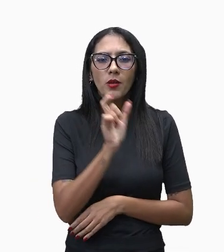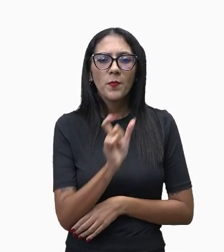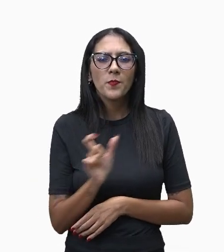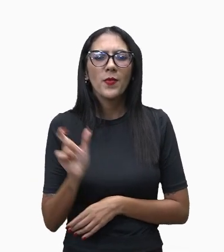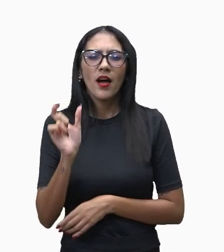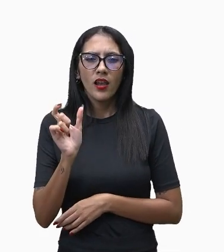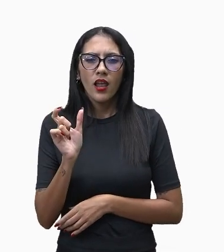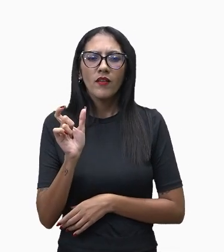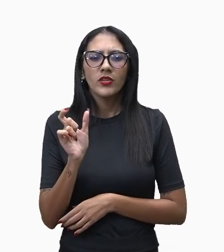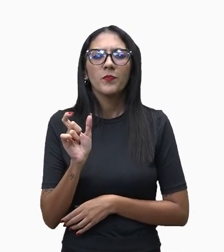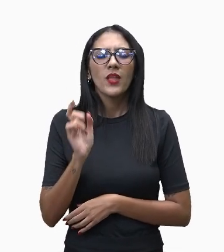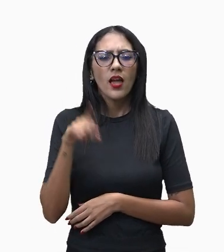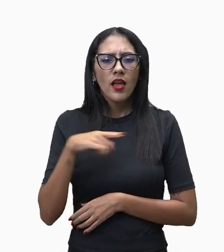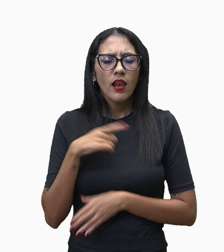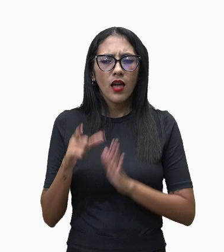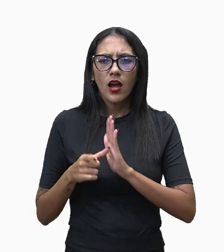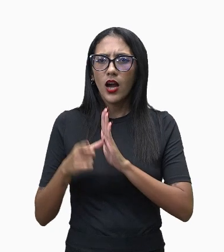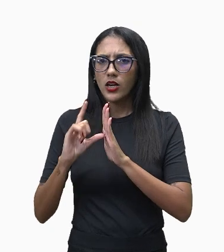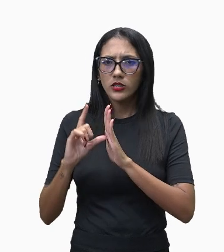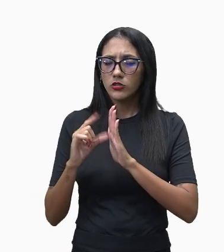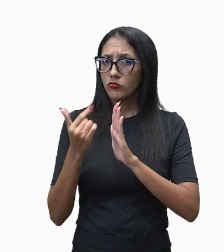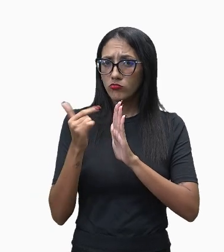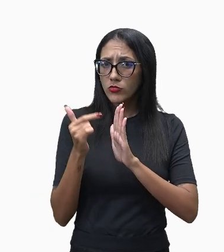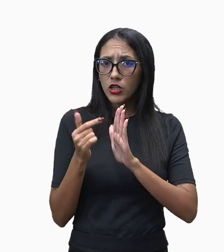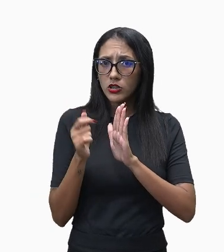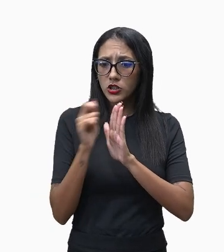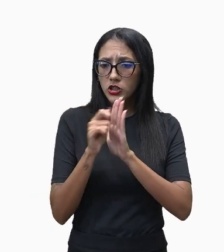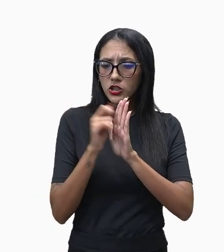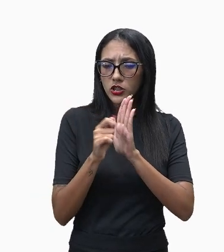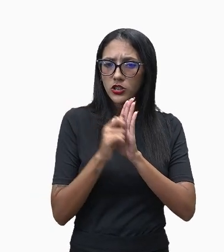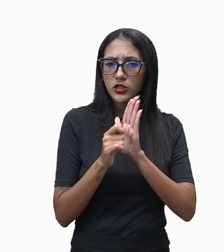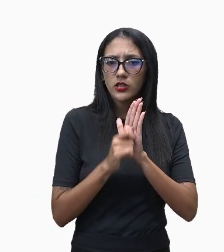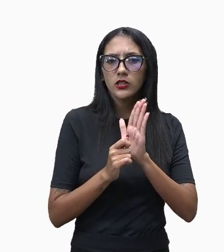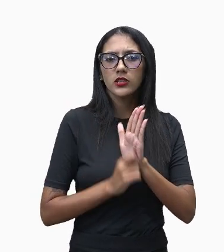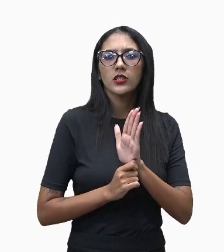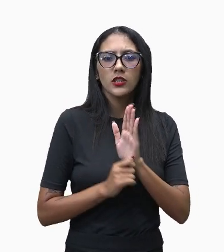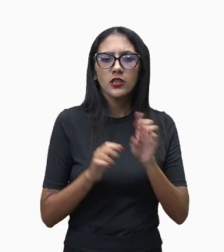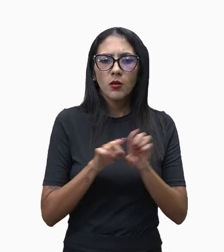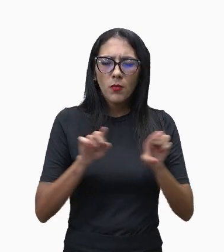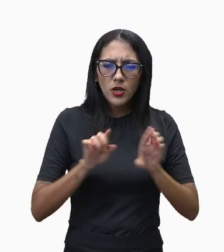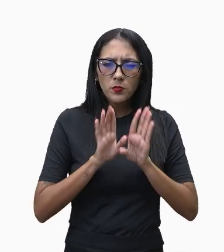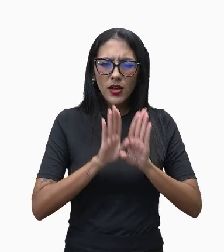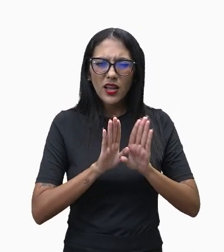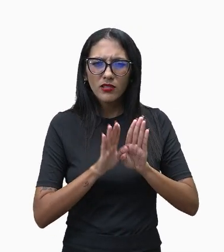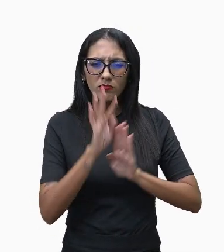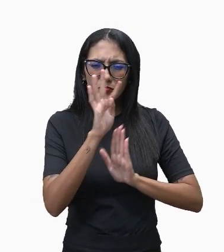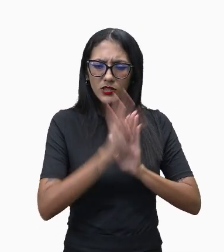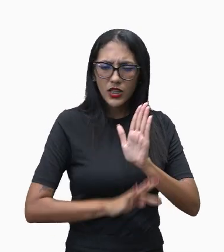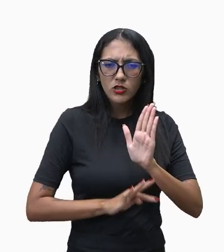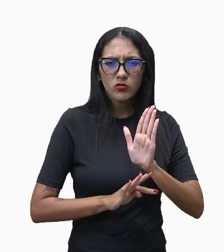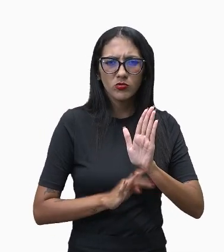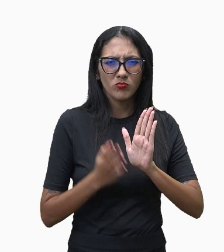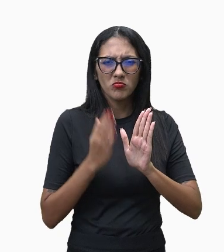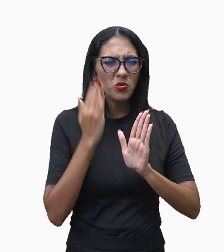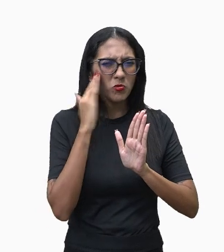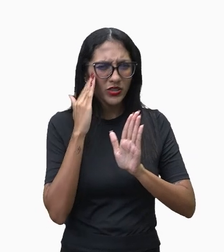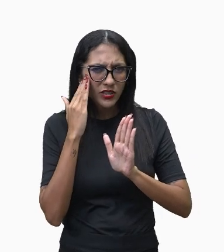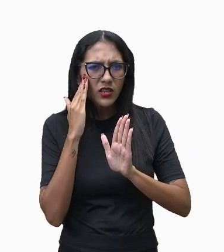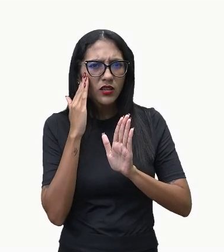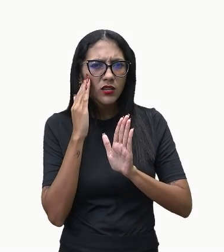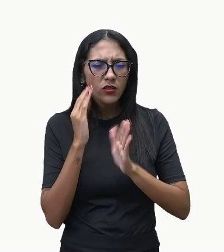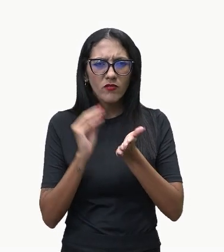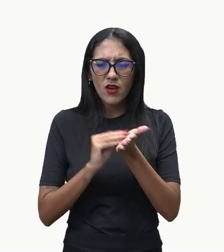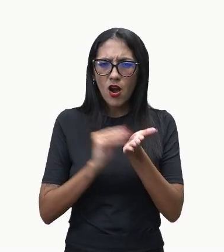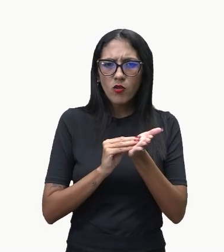foi anteriormente citada e não torna a mensagem incompreensível, tá? Então aqui esse trecho